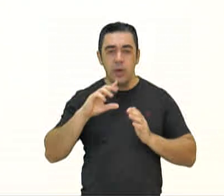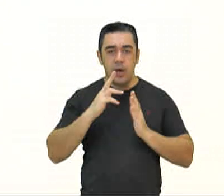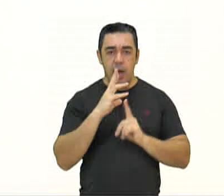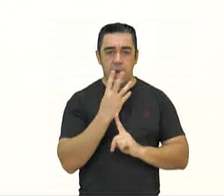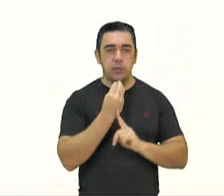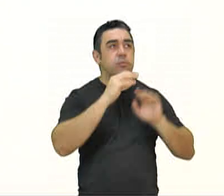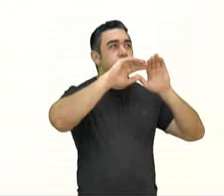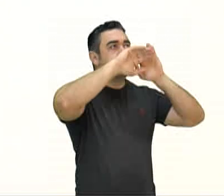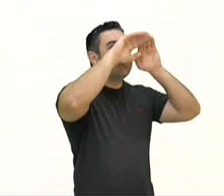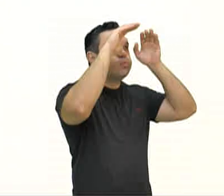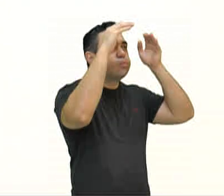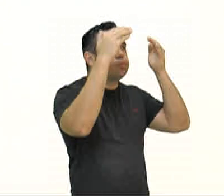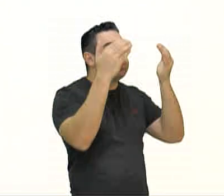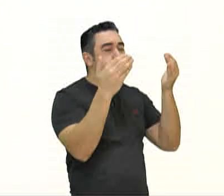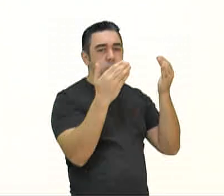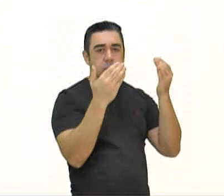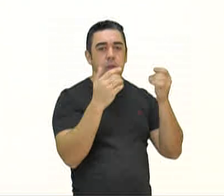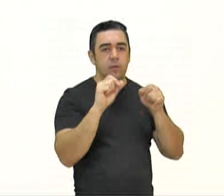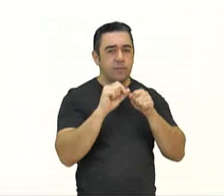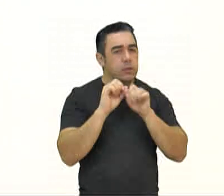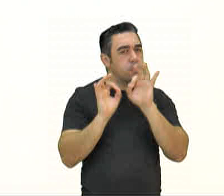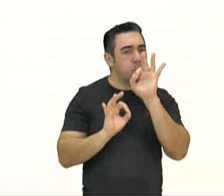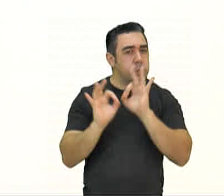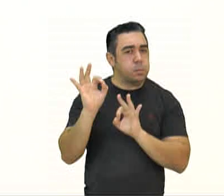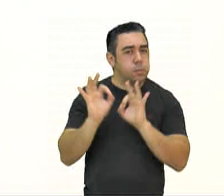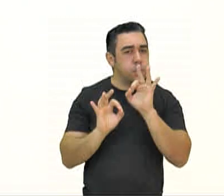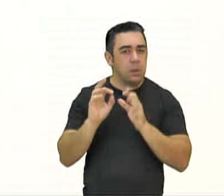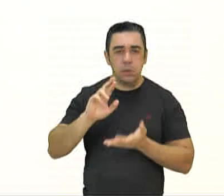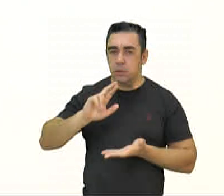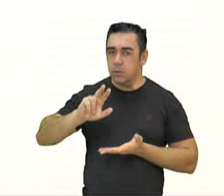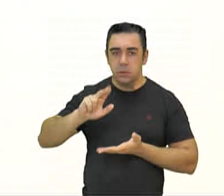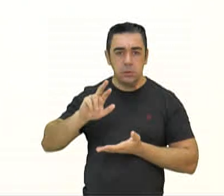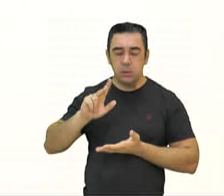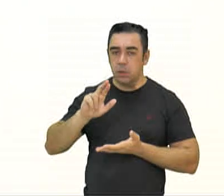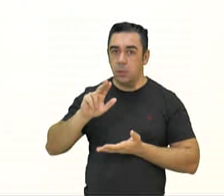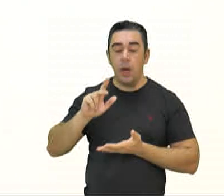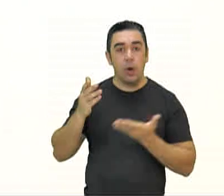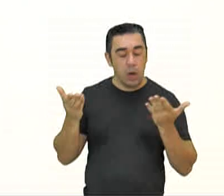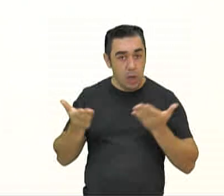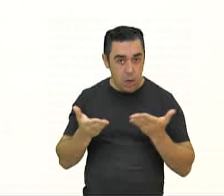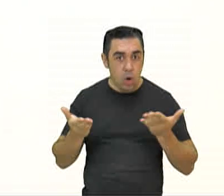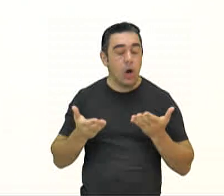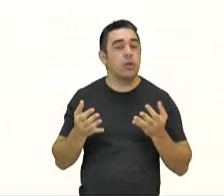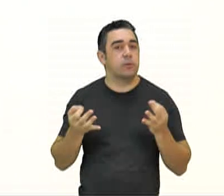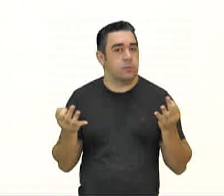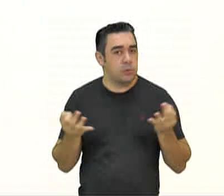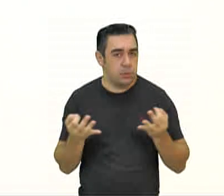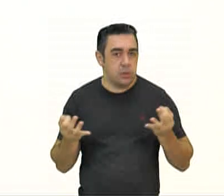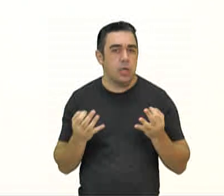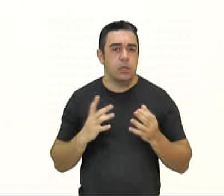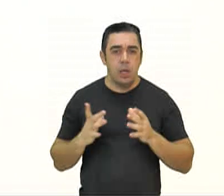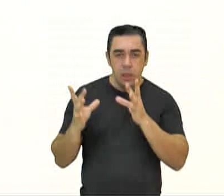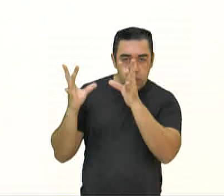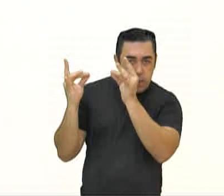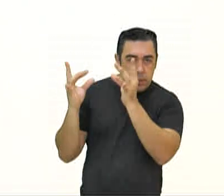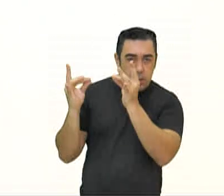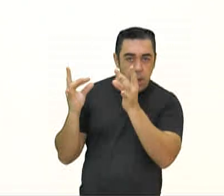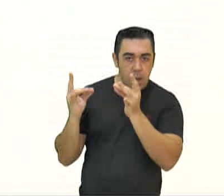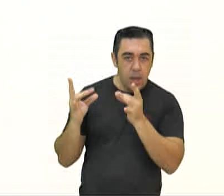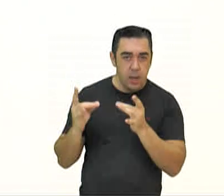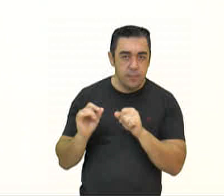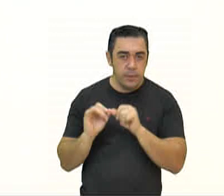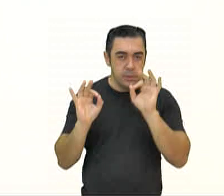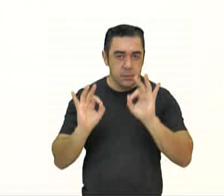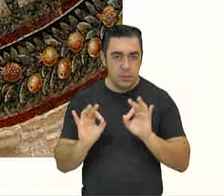ser mais elaborada, então aqui já não é mais tão grosseiro, então já começa a ganhar detalhes e